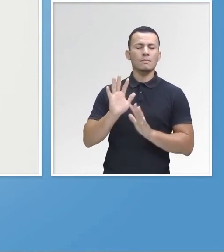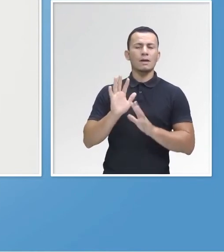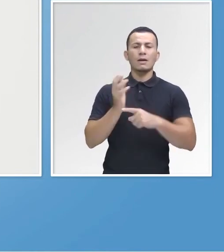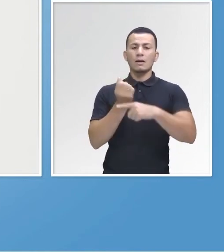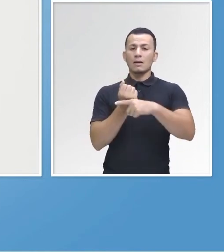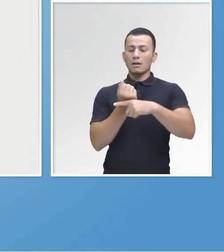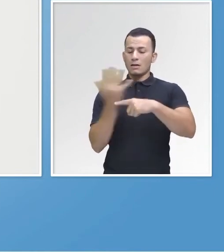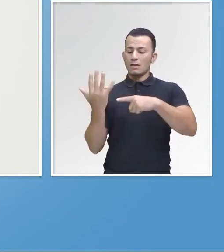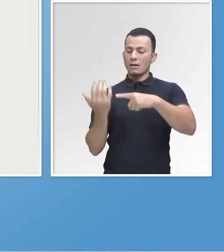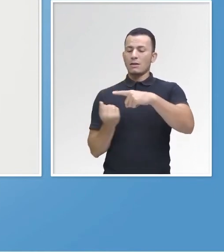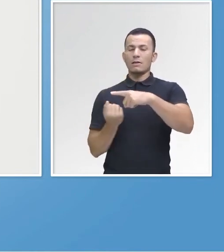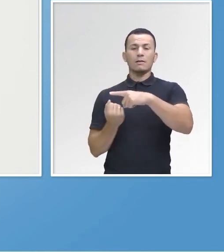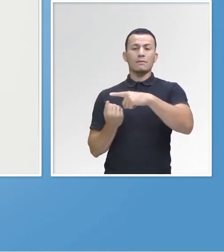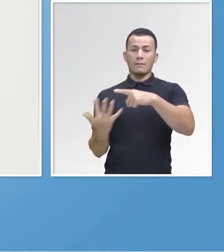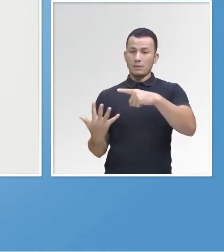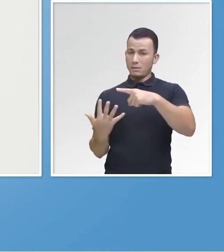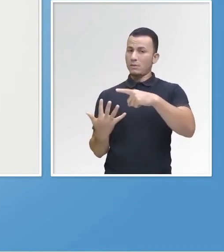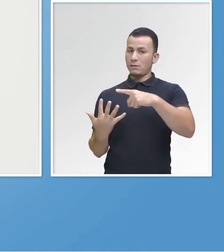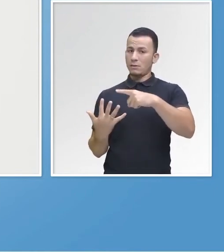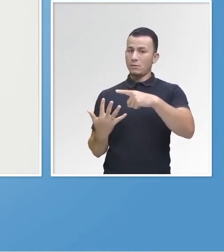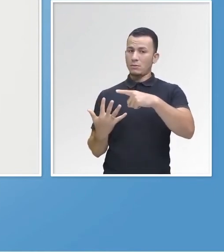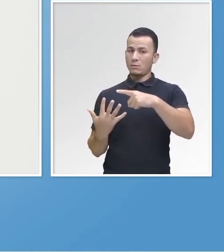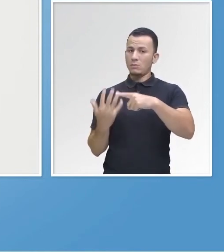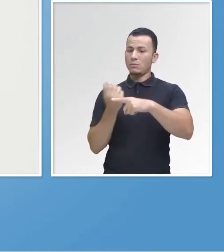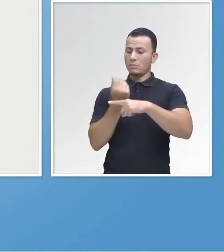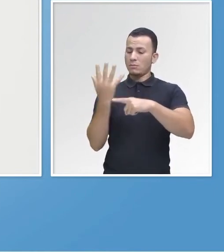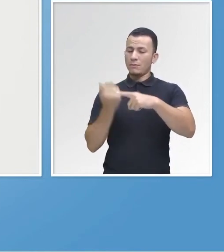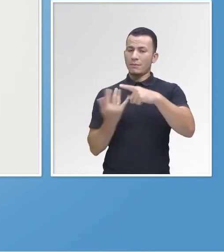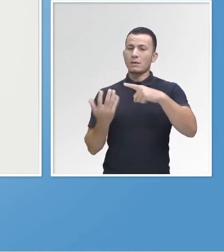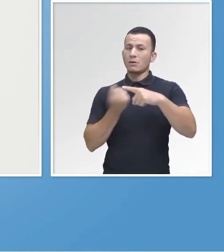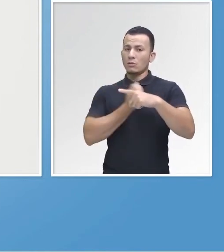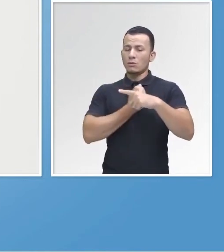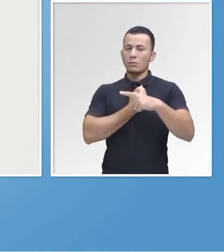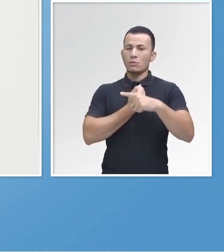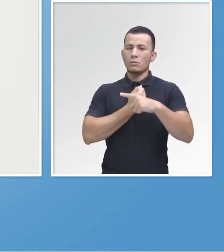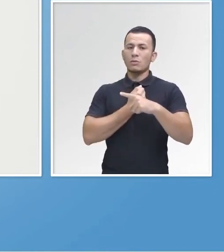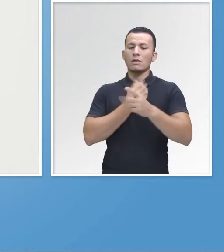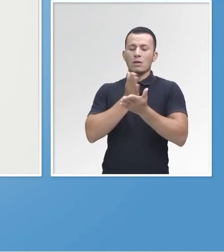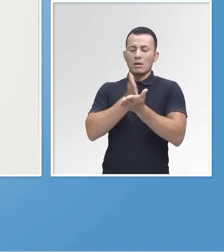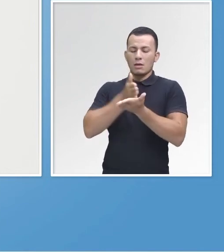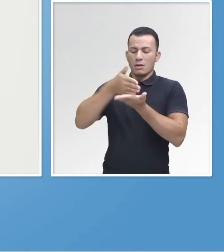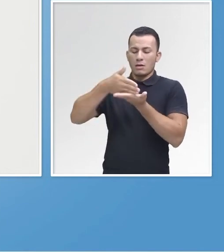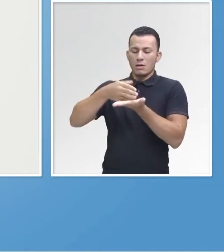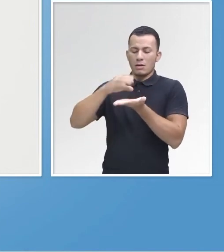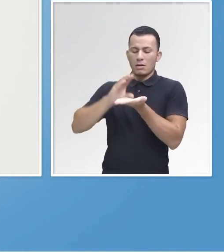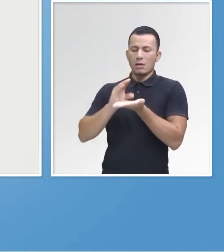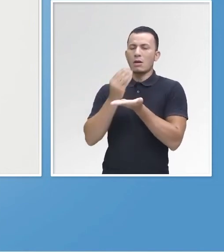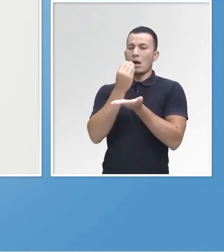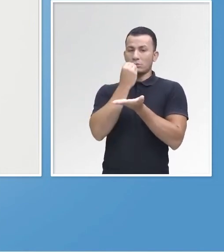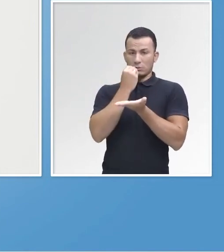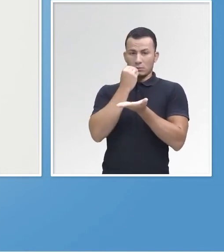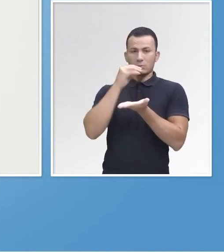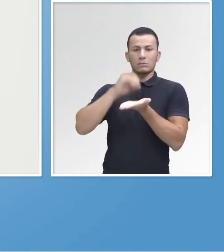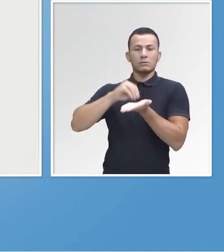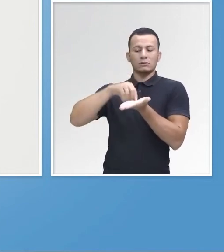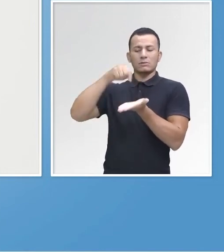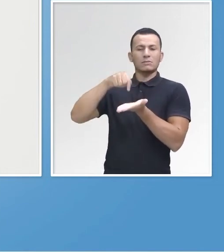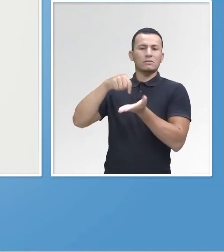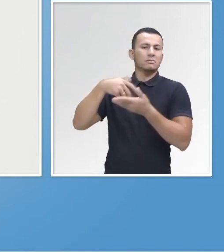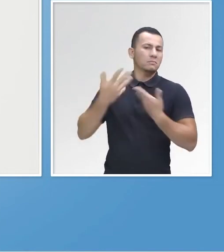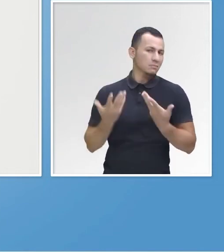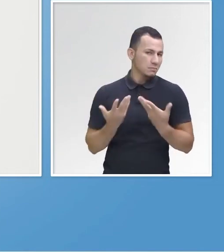fração Qual a fração que corresponde a parte que Maria comeu da Pizza